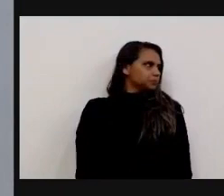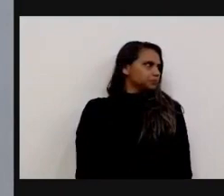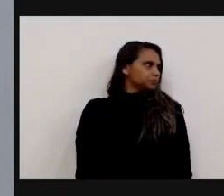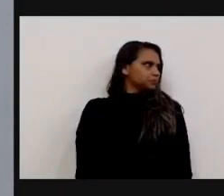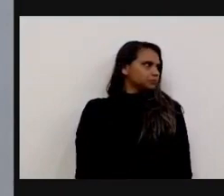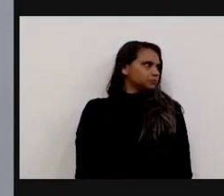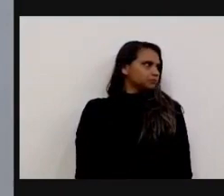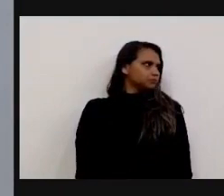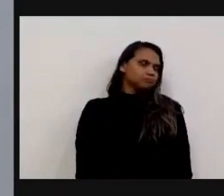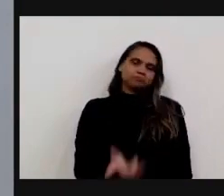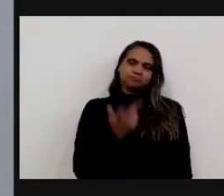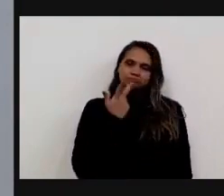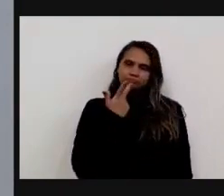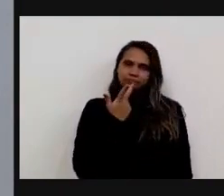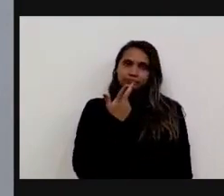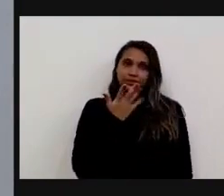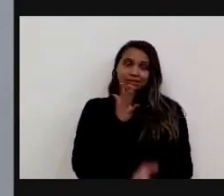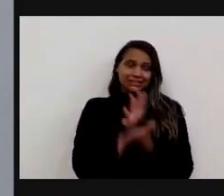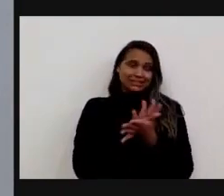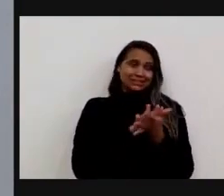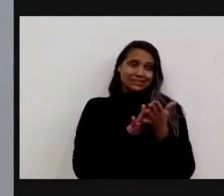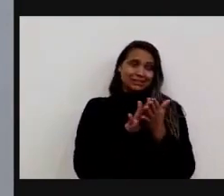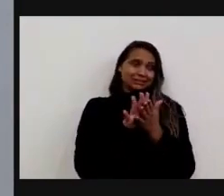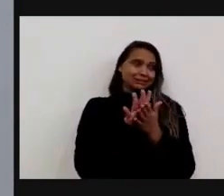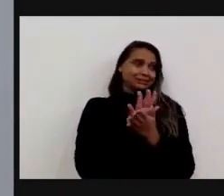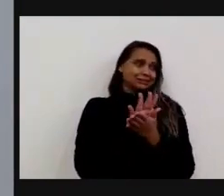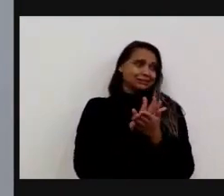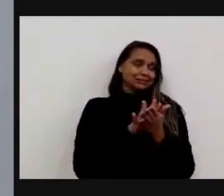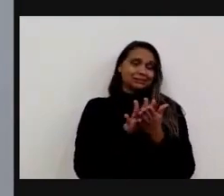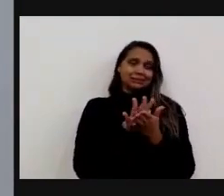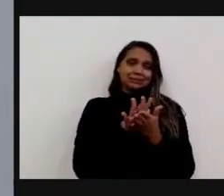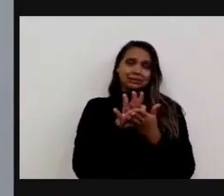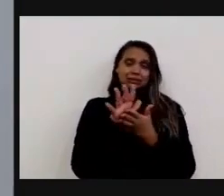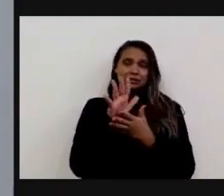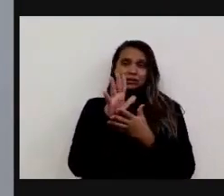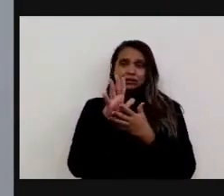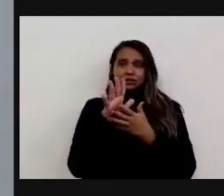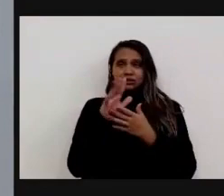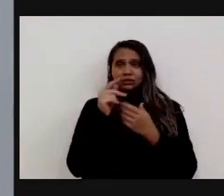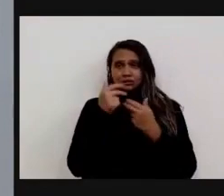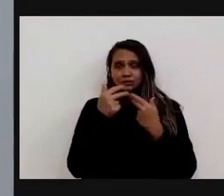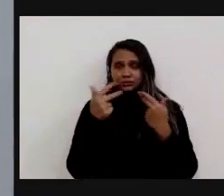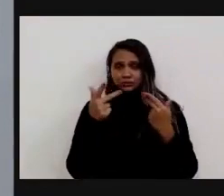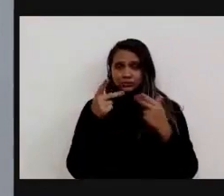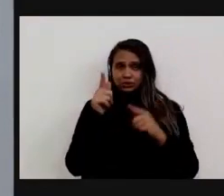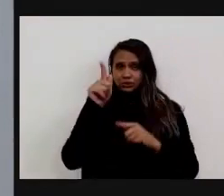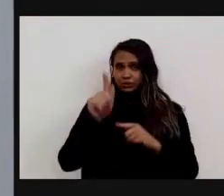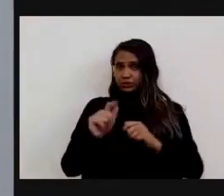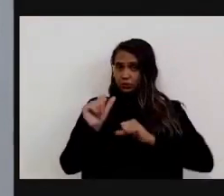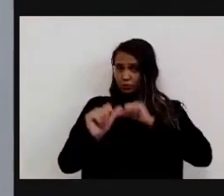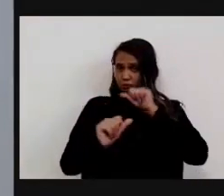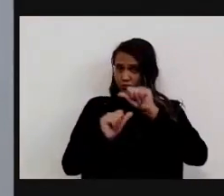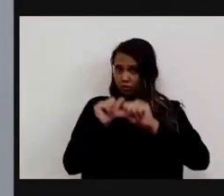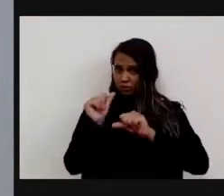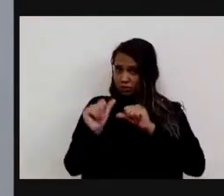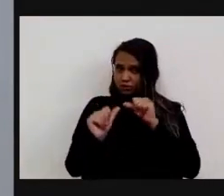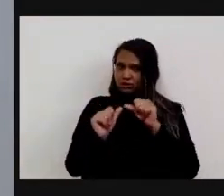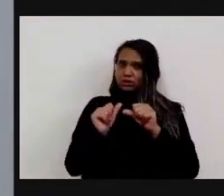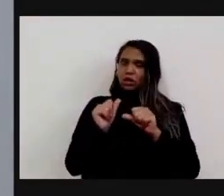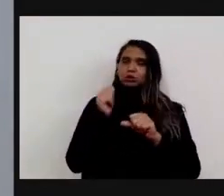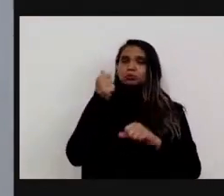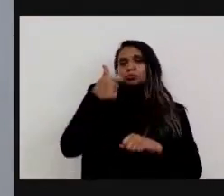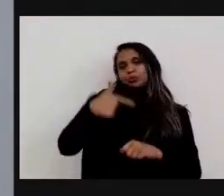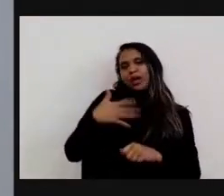fala sobre isso não existe nada mais que destrua mais a gestão da mudança do que